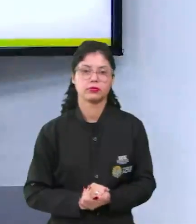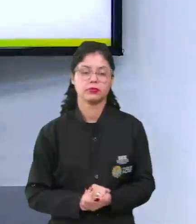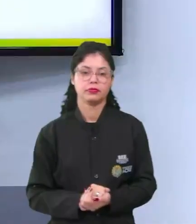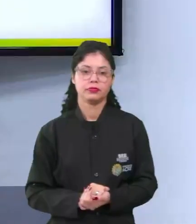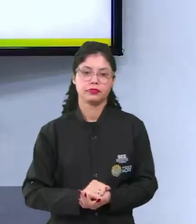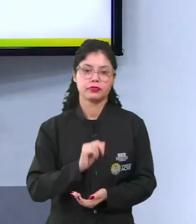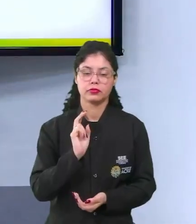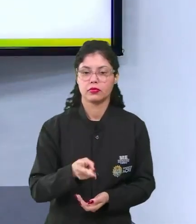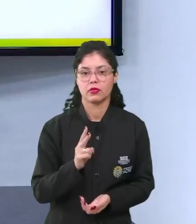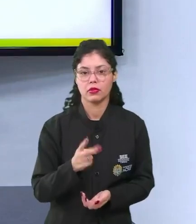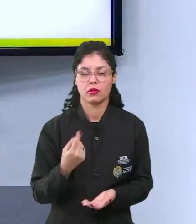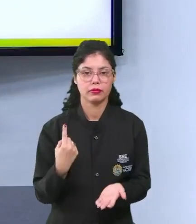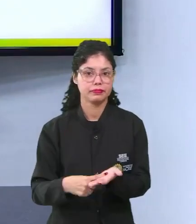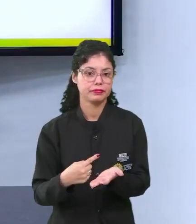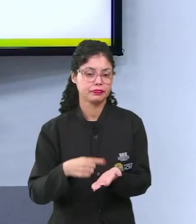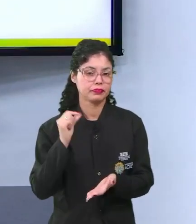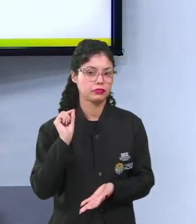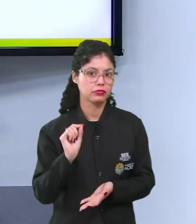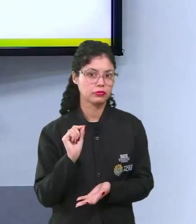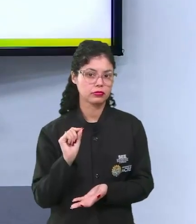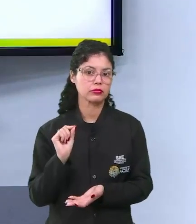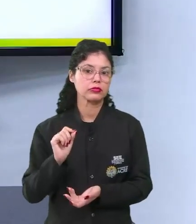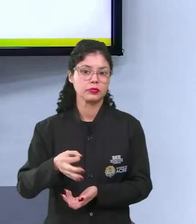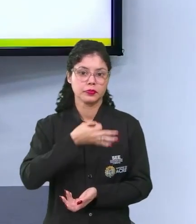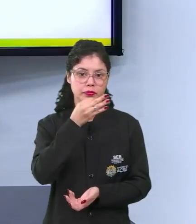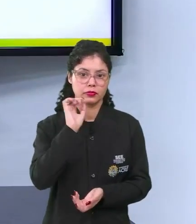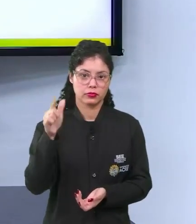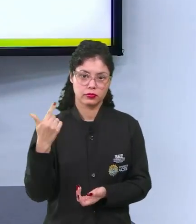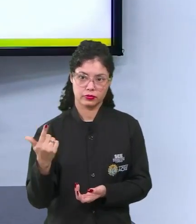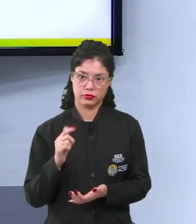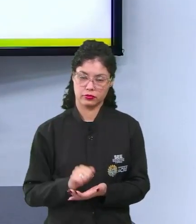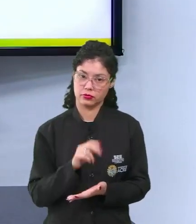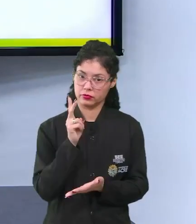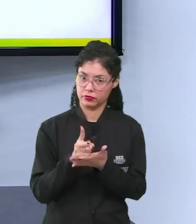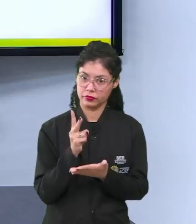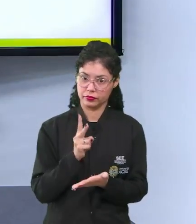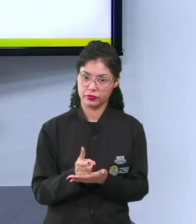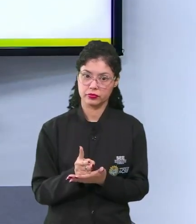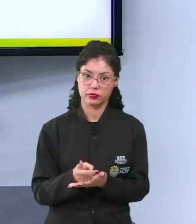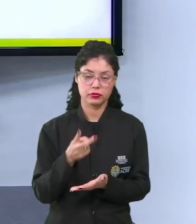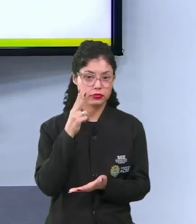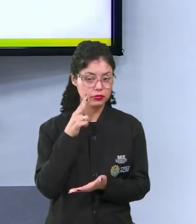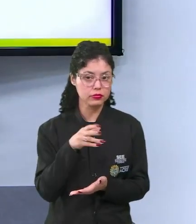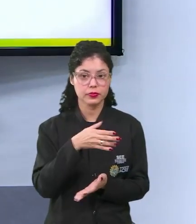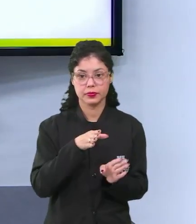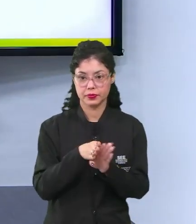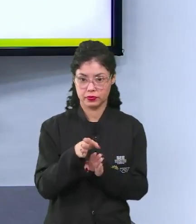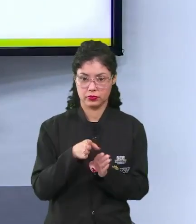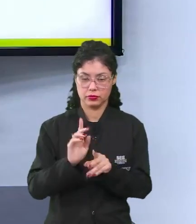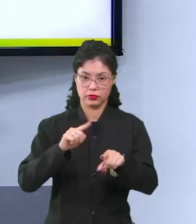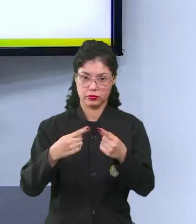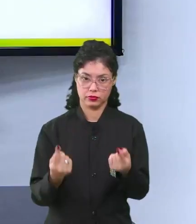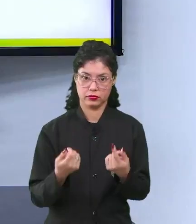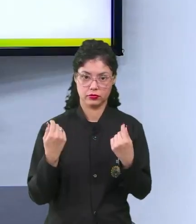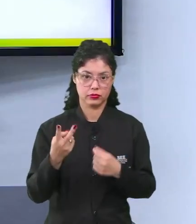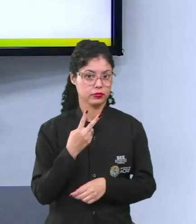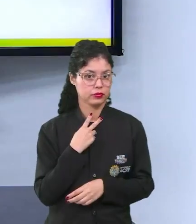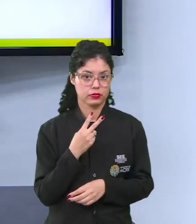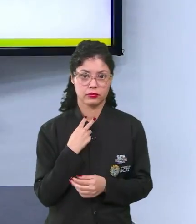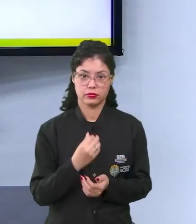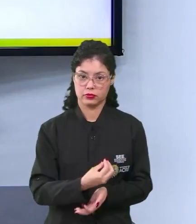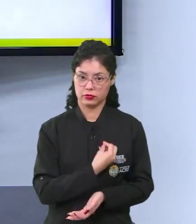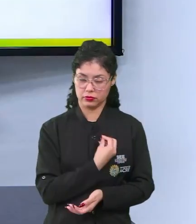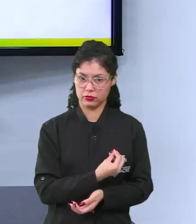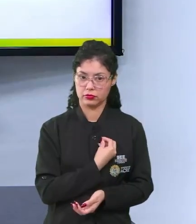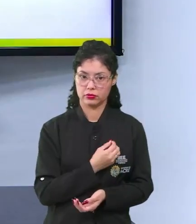nem sempre tem que levar em consideração a opinião dos outros e nem sempre tem que escutar conselhos. Mas a gente não pode